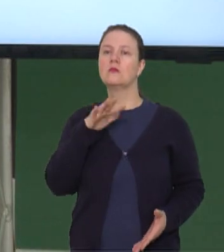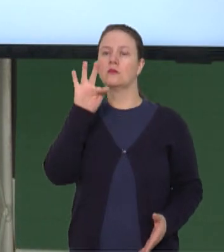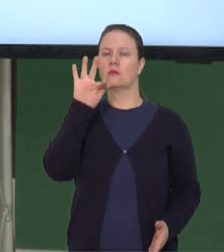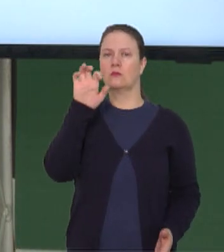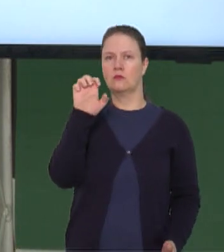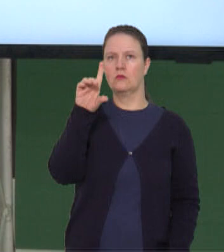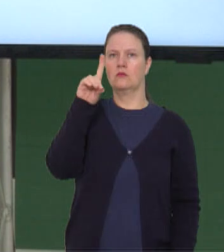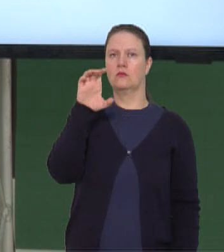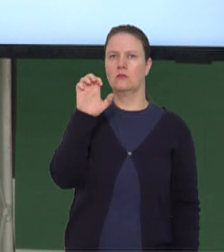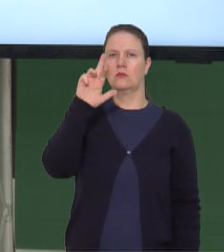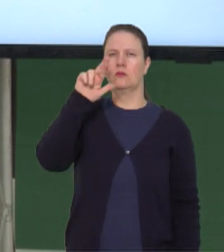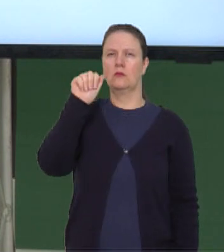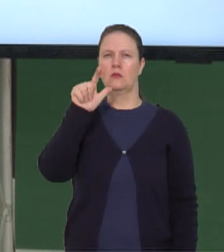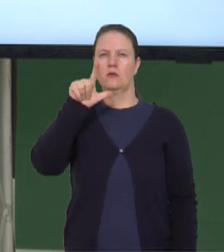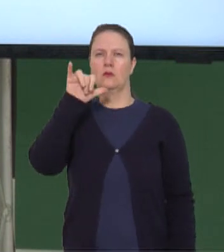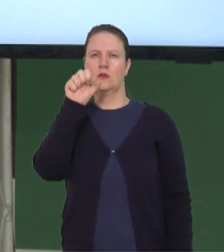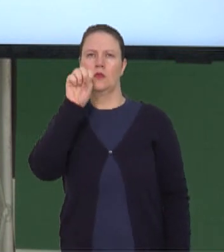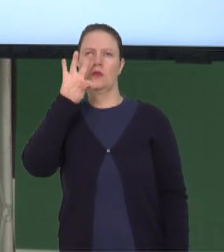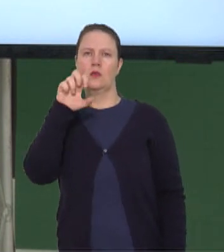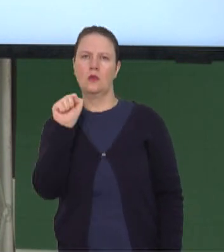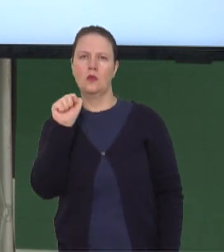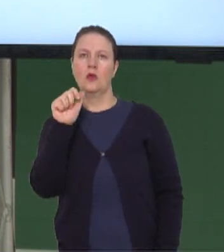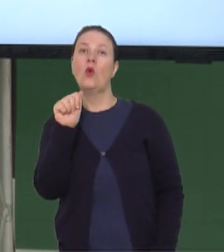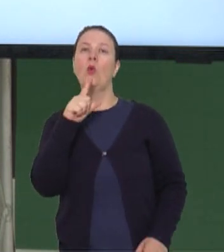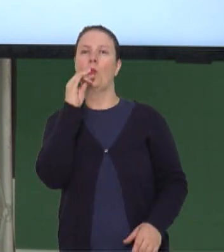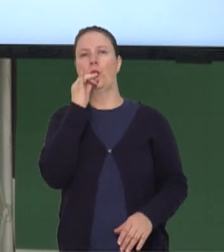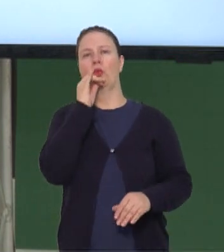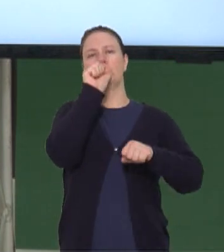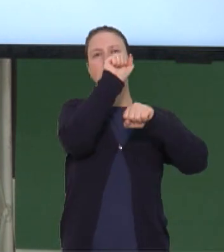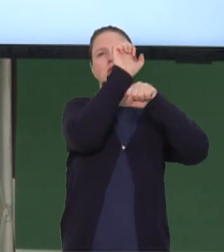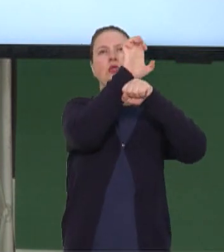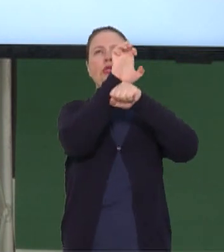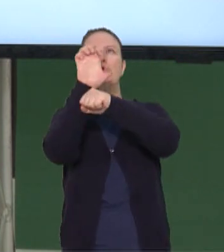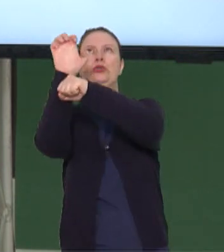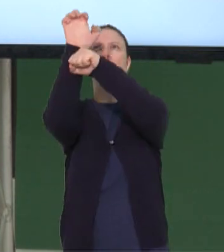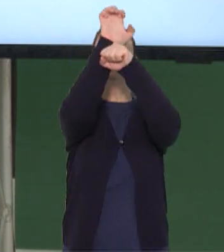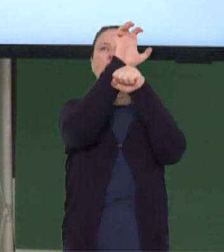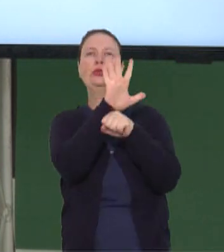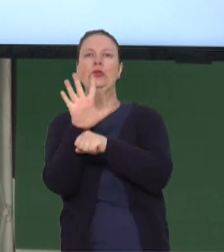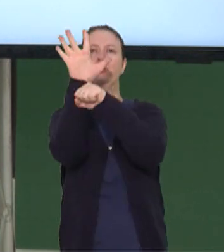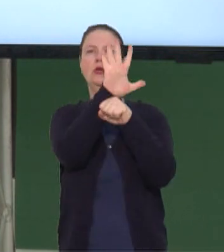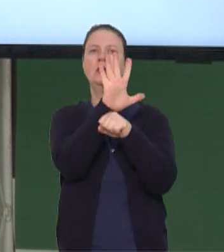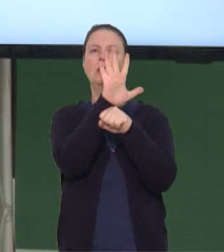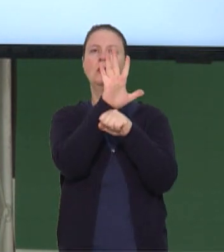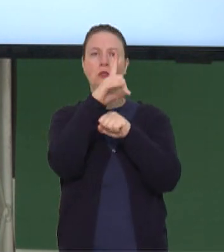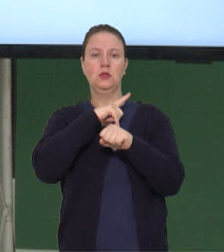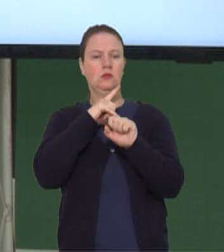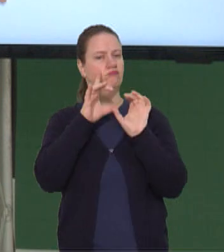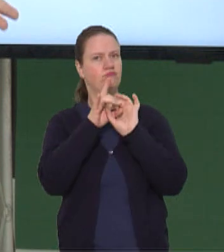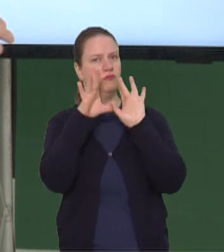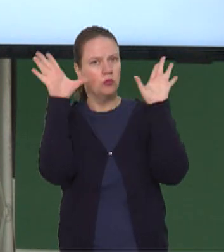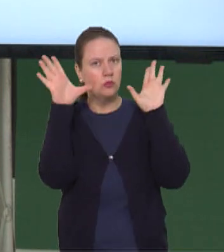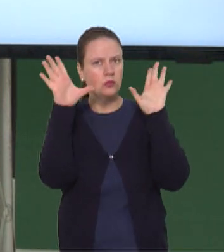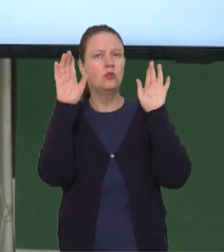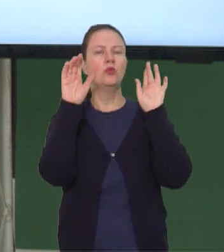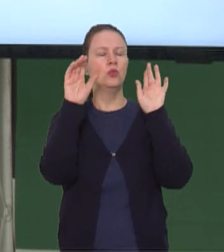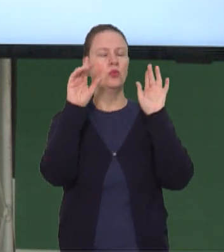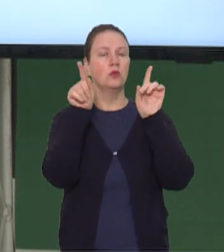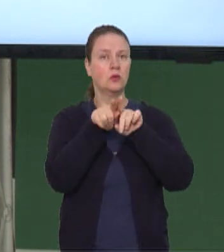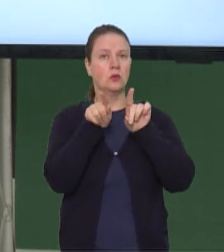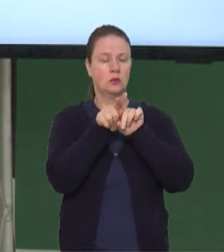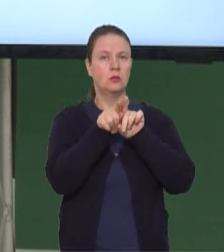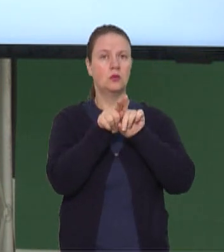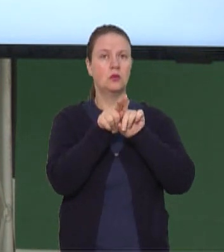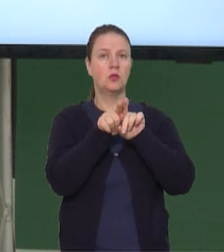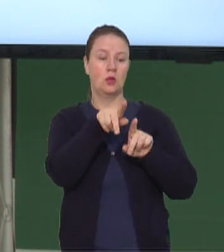federalista, onde a gente tem as federações que são representadas pelos estados, né, e presidencialista, onde a gente tem um presidente eleito